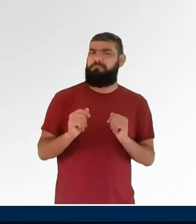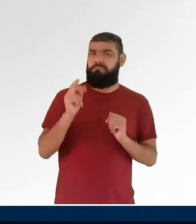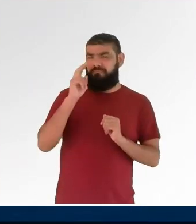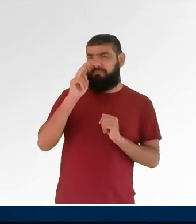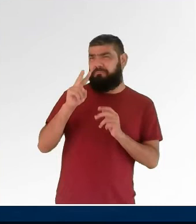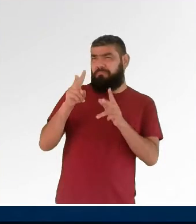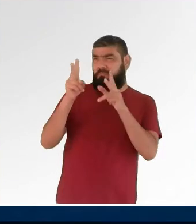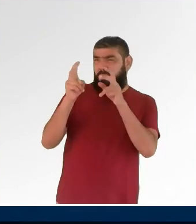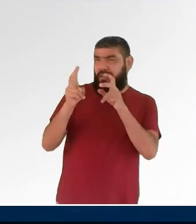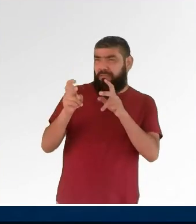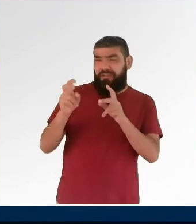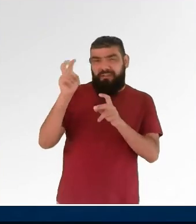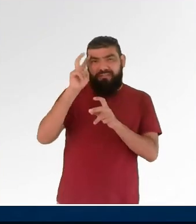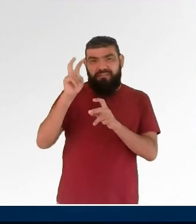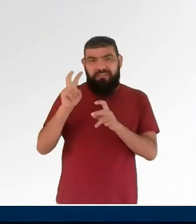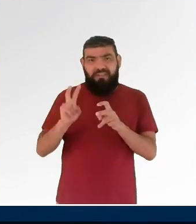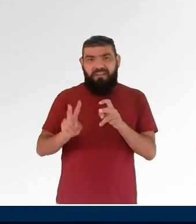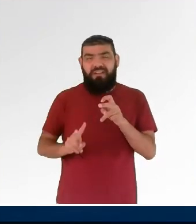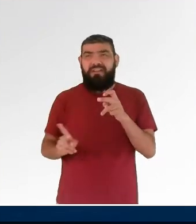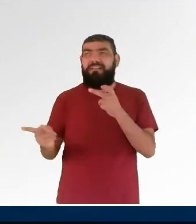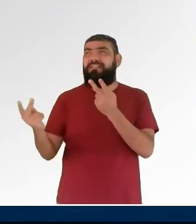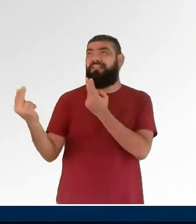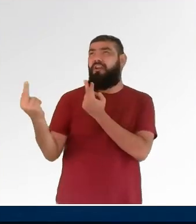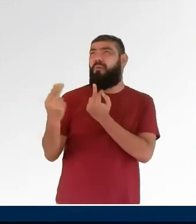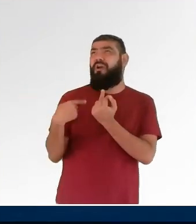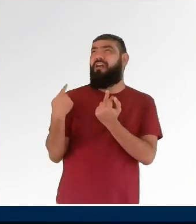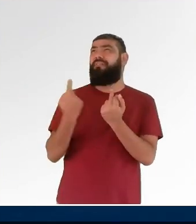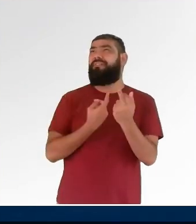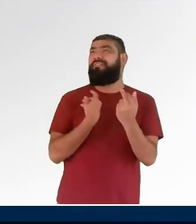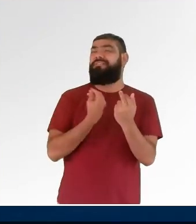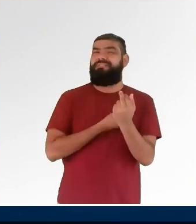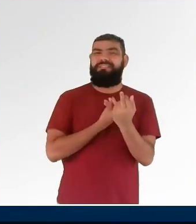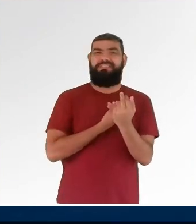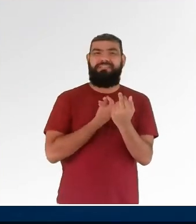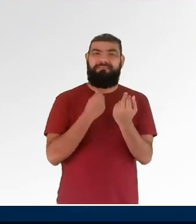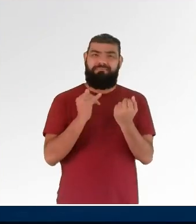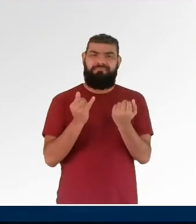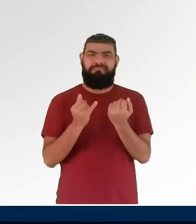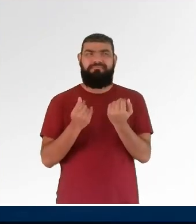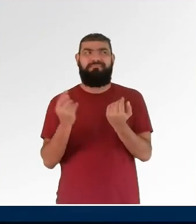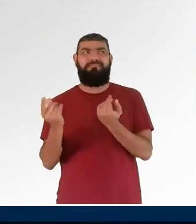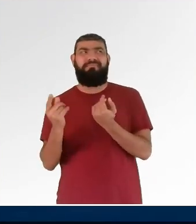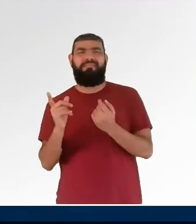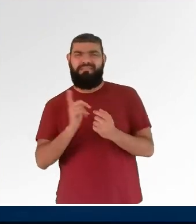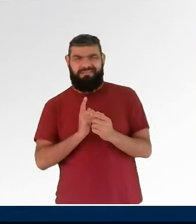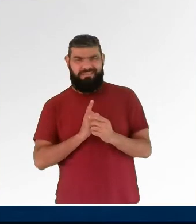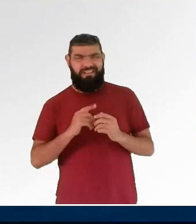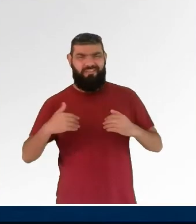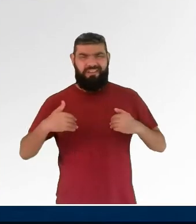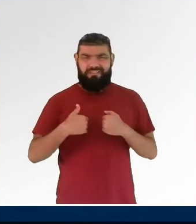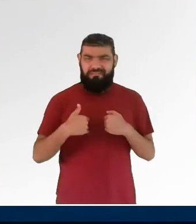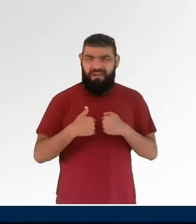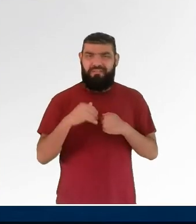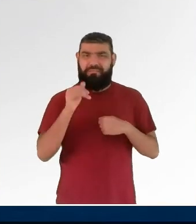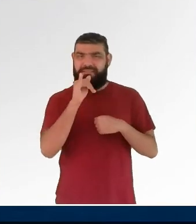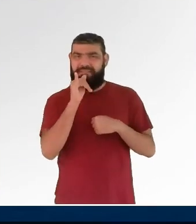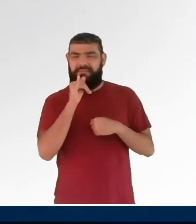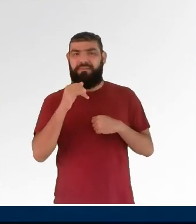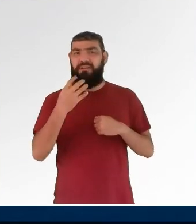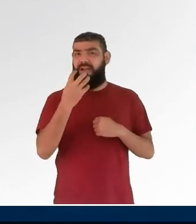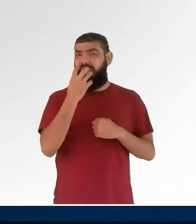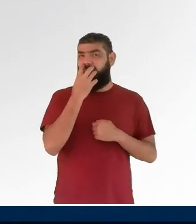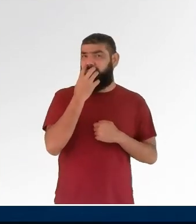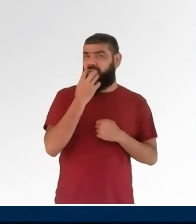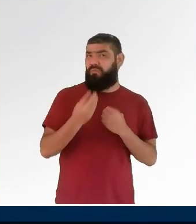se aproximando da nossa vida, da nossa realidade. De quem tem um animal de estimação, geralmente o cachorro. E o que é que o Uno fala?